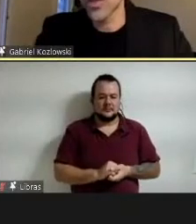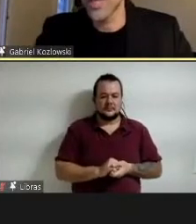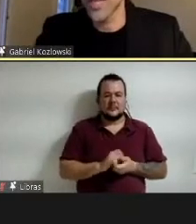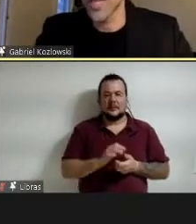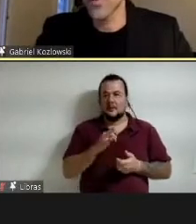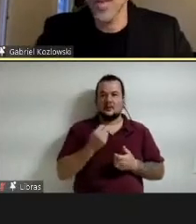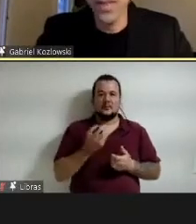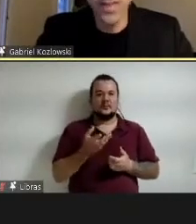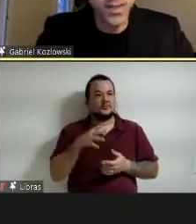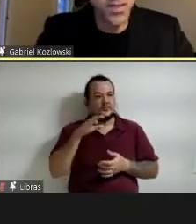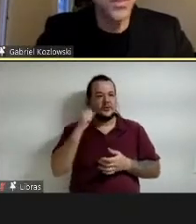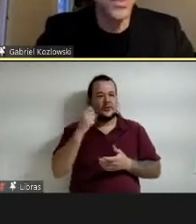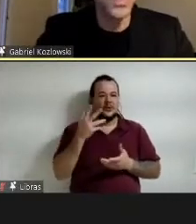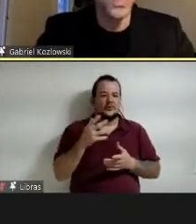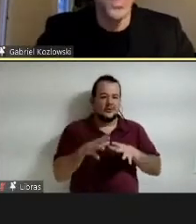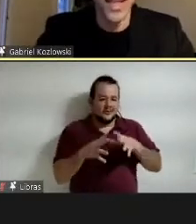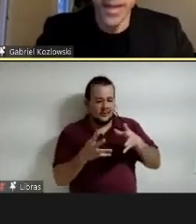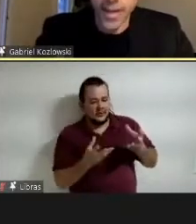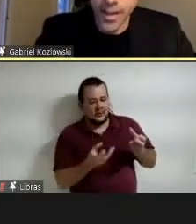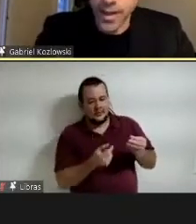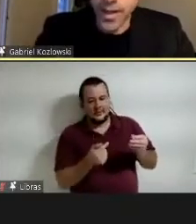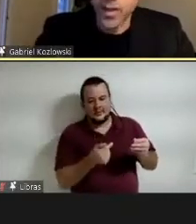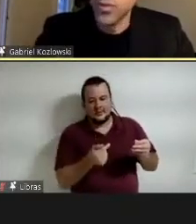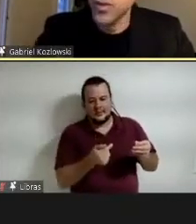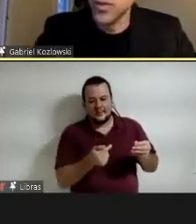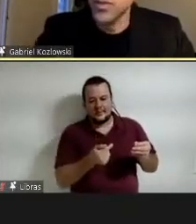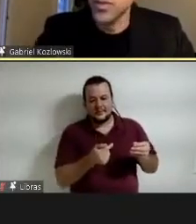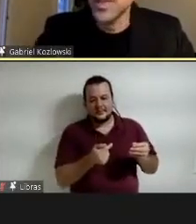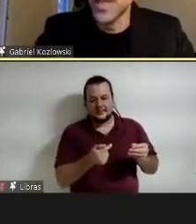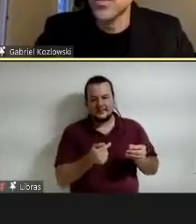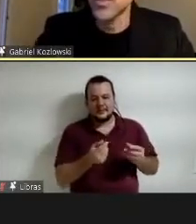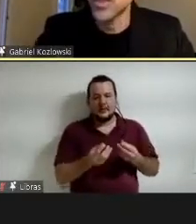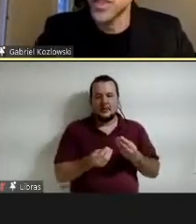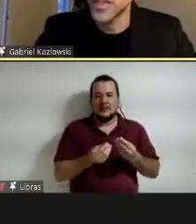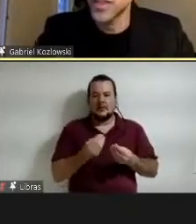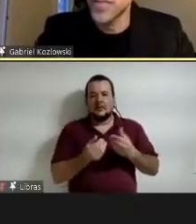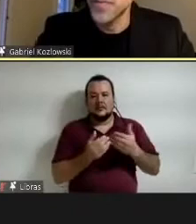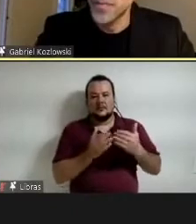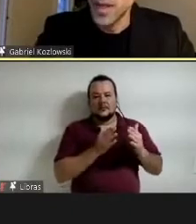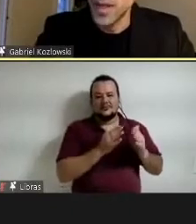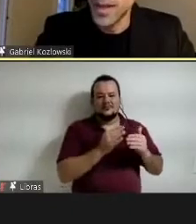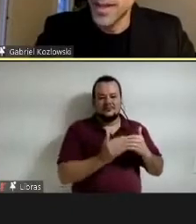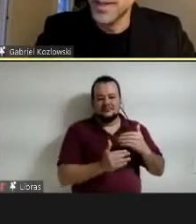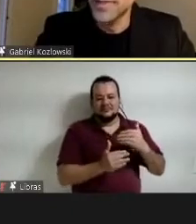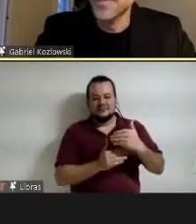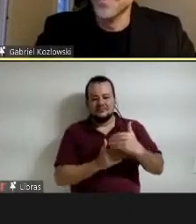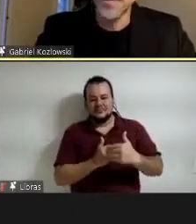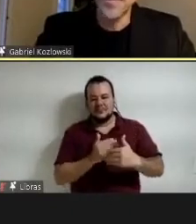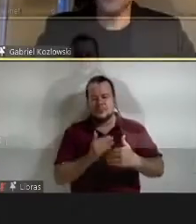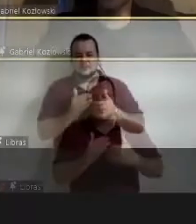escutou sobre isso, né? Que a globalização é como se fosse um processo de